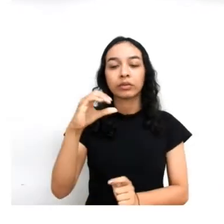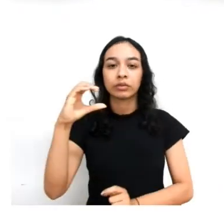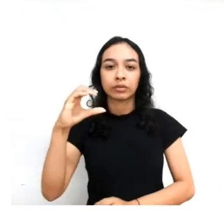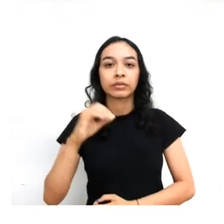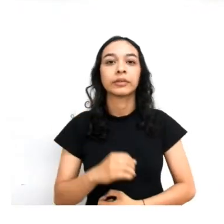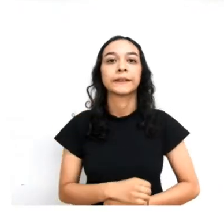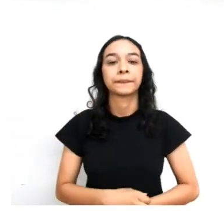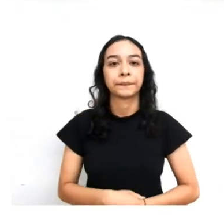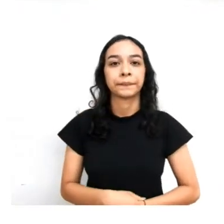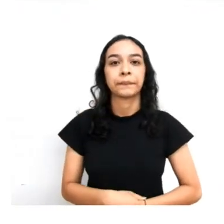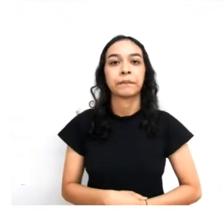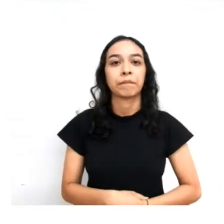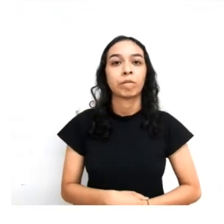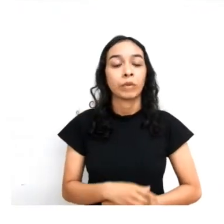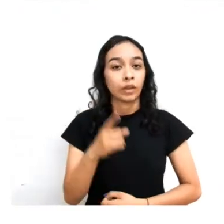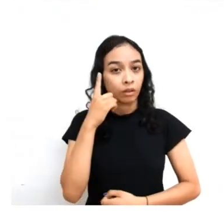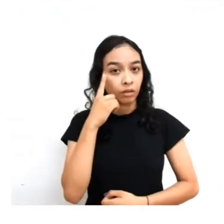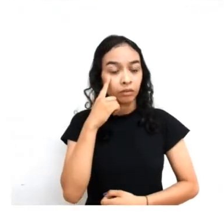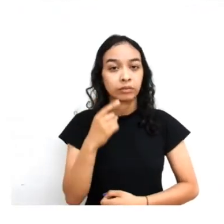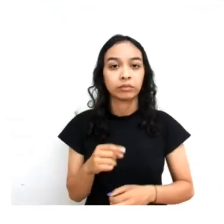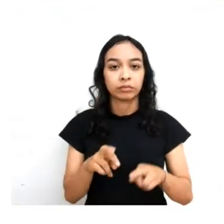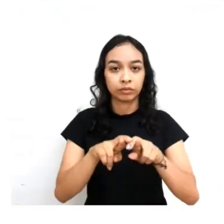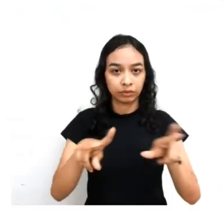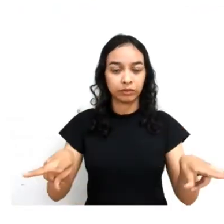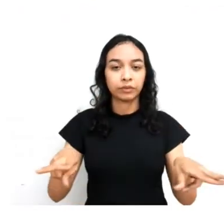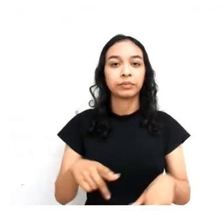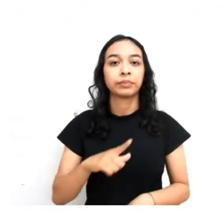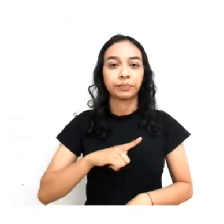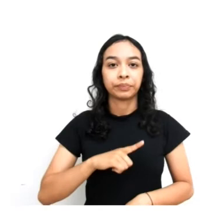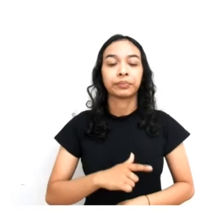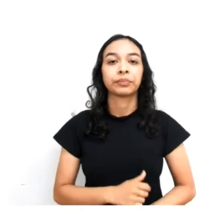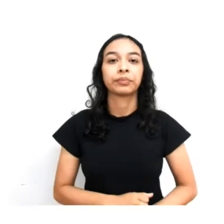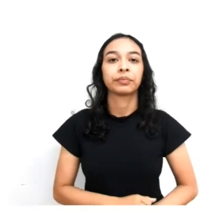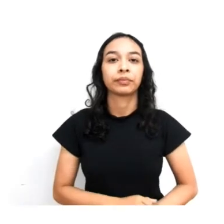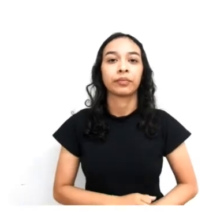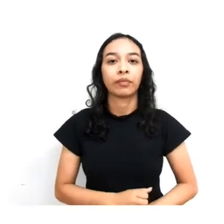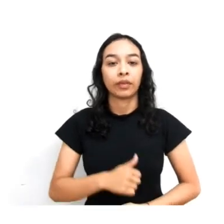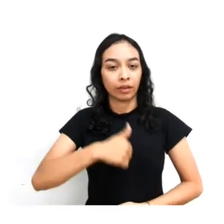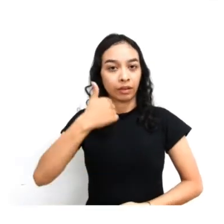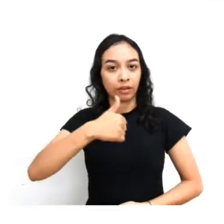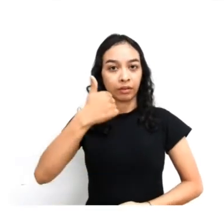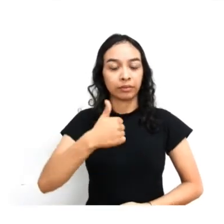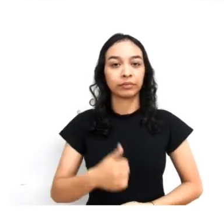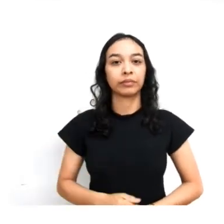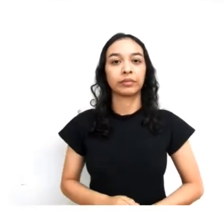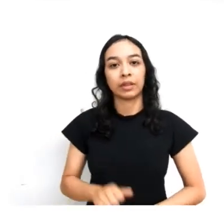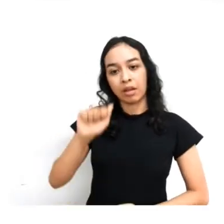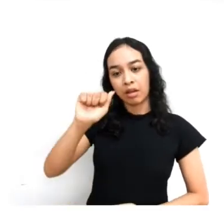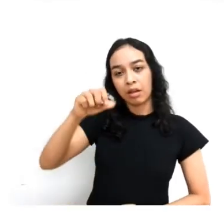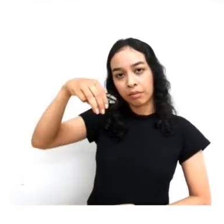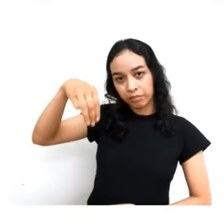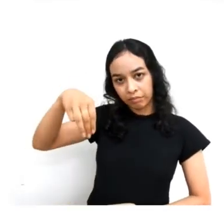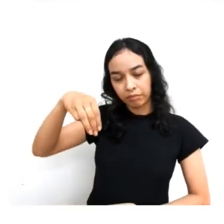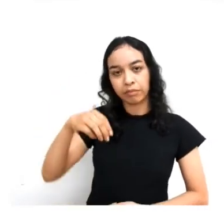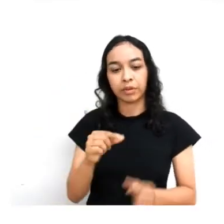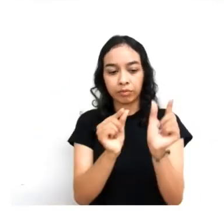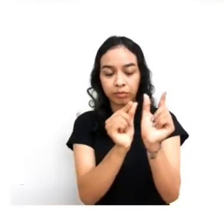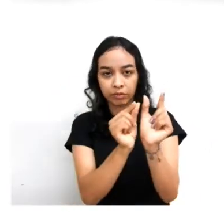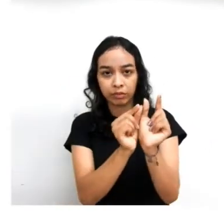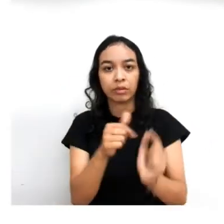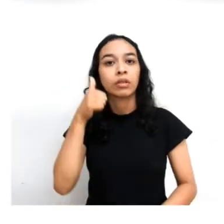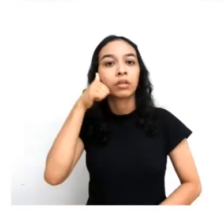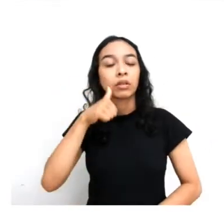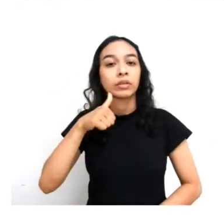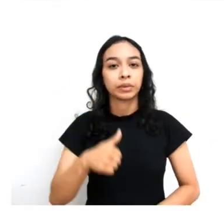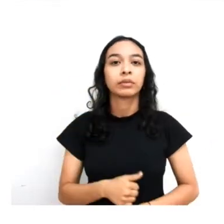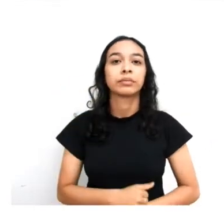as desinências de acusativo. Observe que nós temos